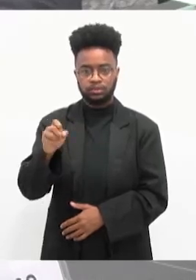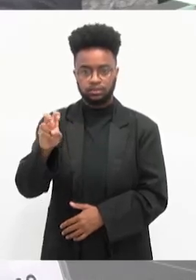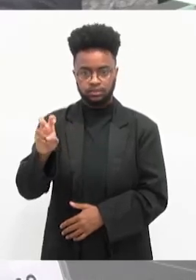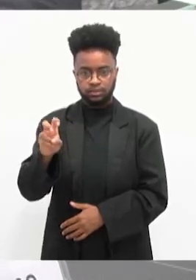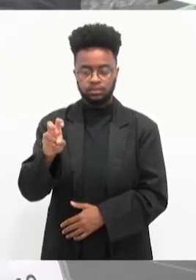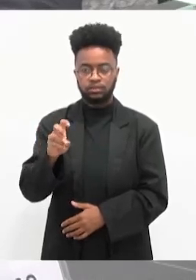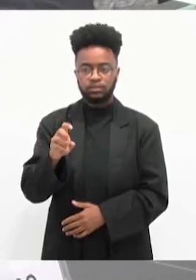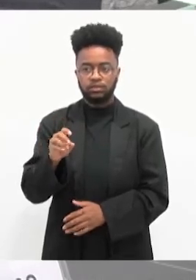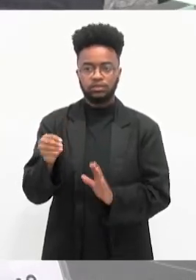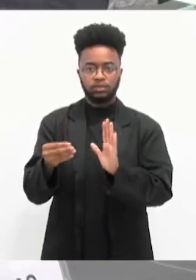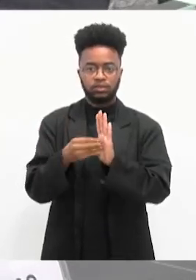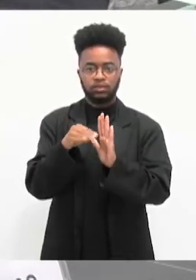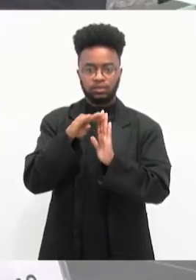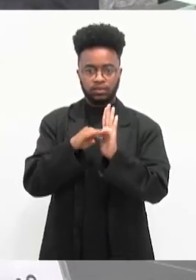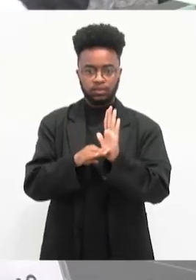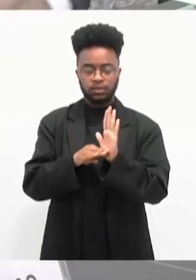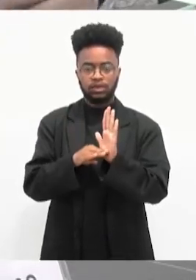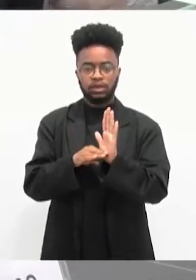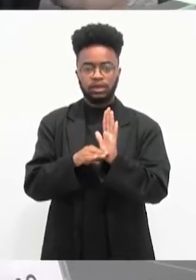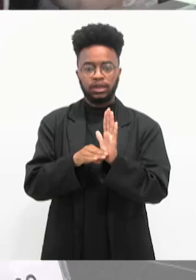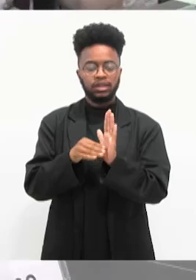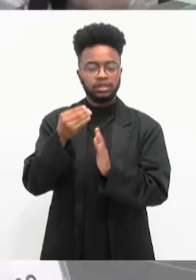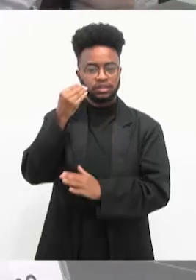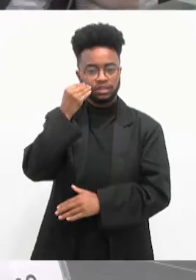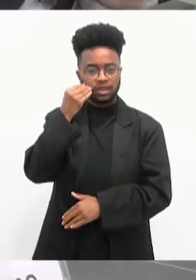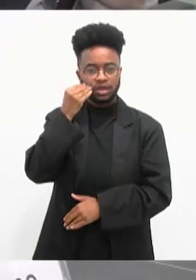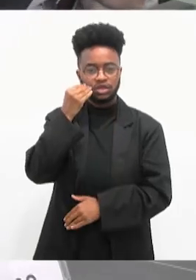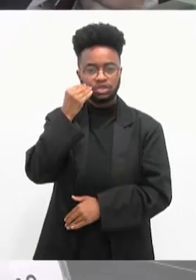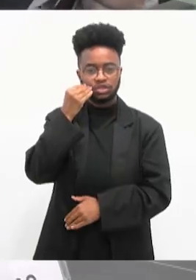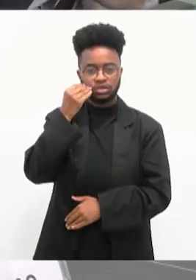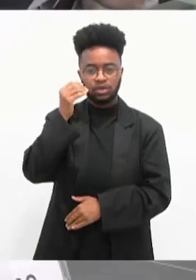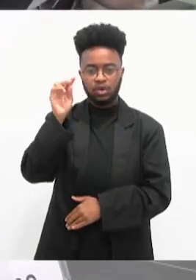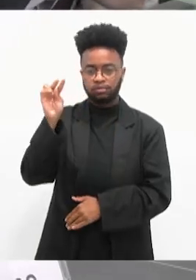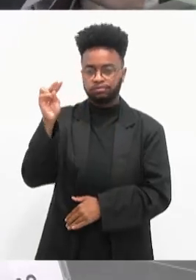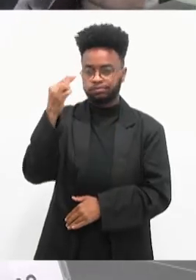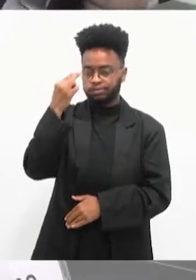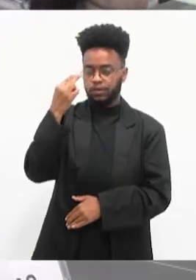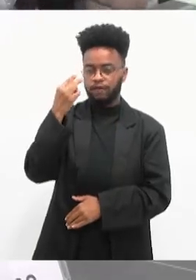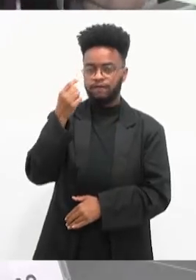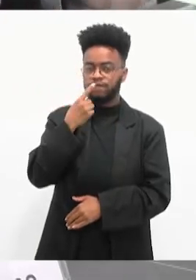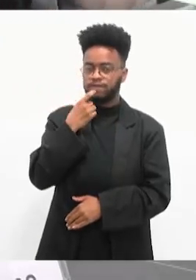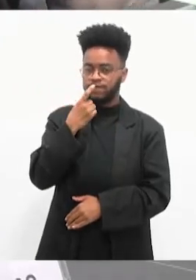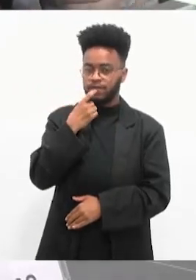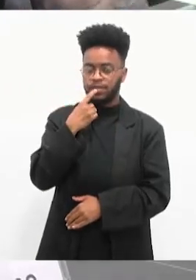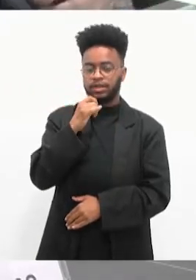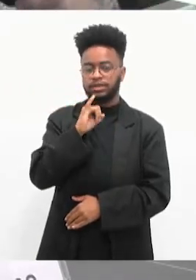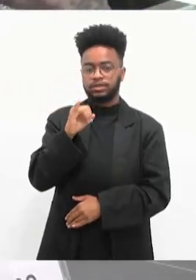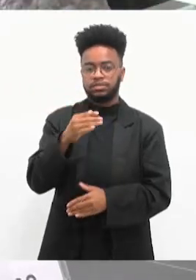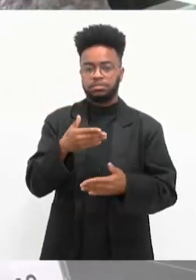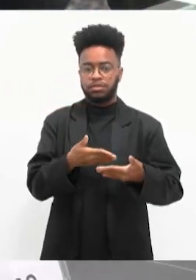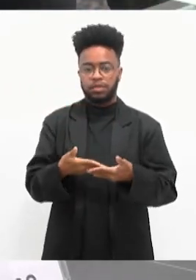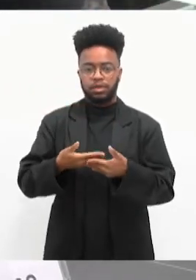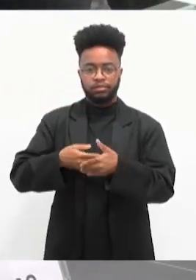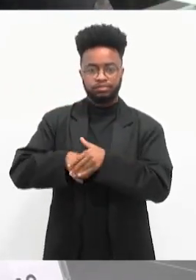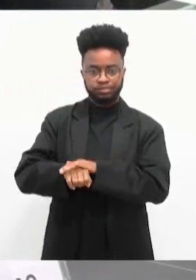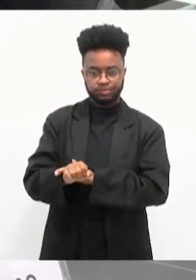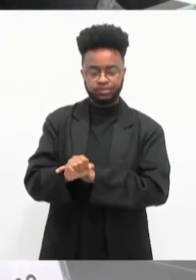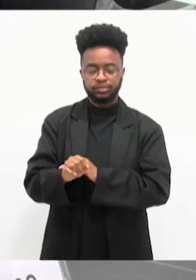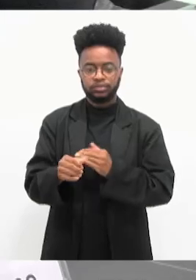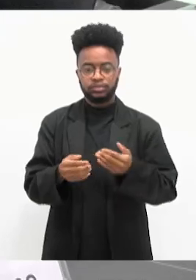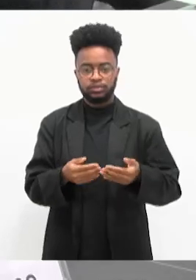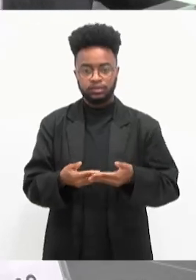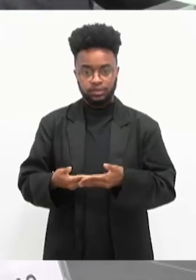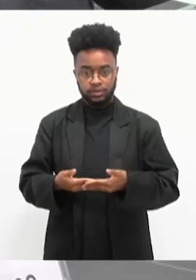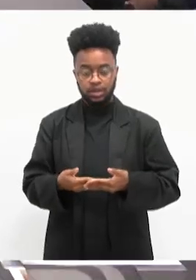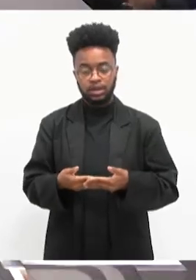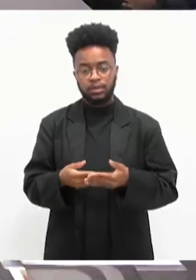para a realização do teste do reflexo vermelho em bebês recém-nascidos no estado do Rio de Janeiro. Para parecer, deputado